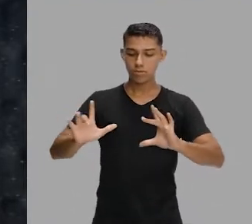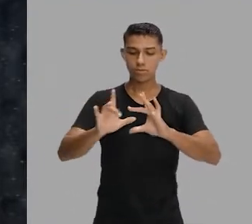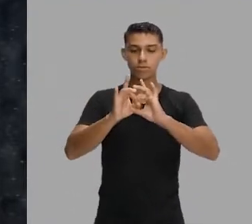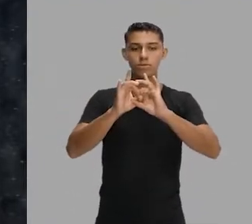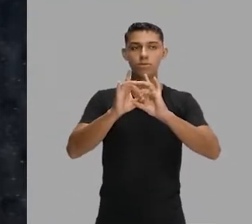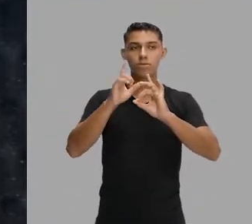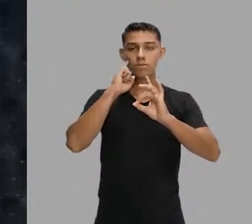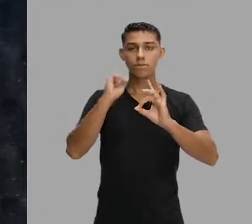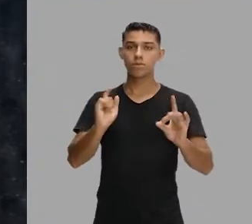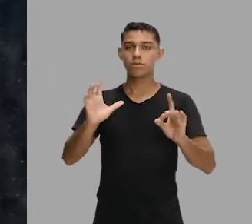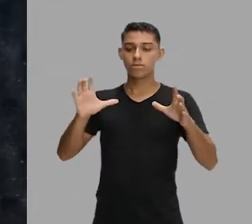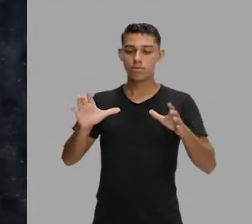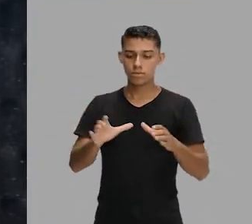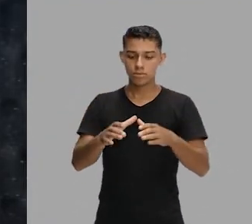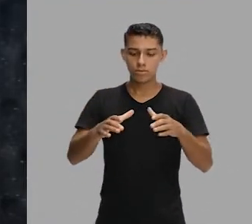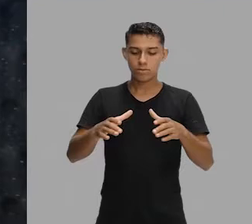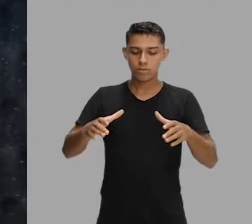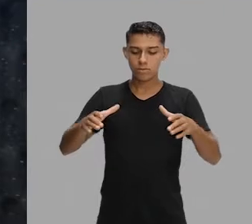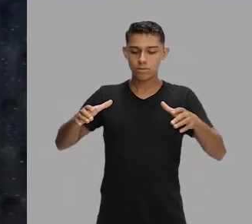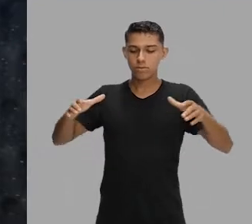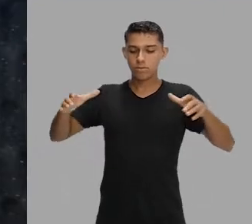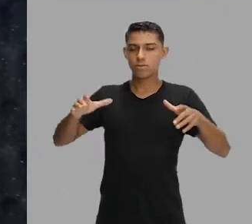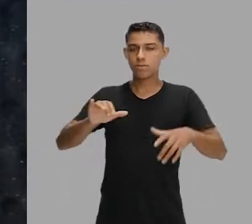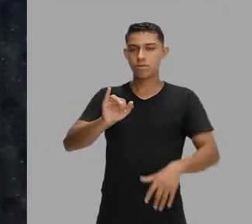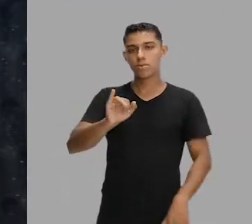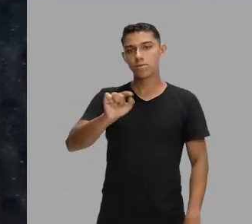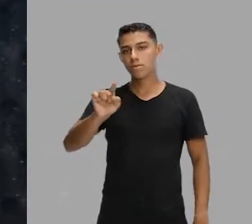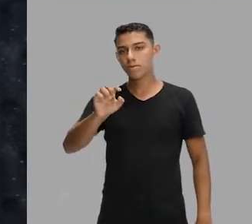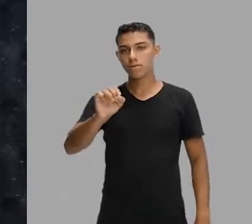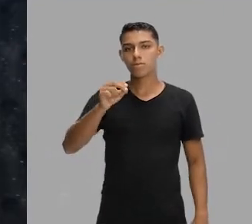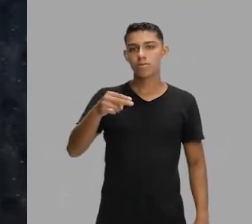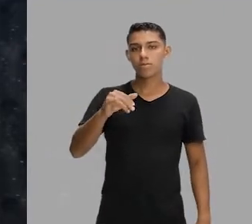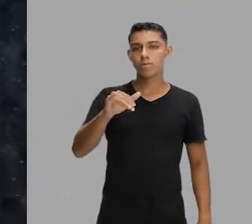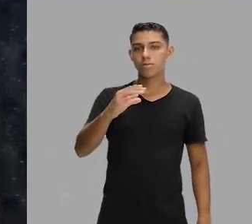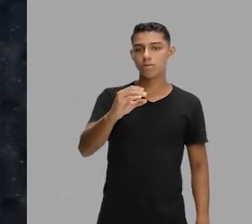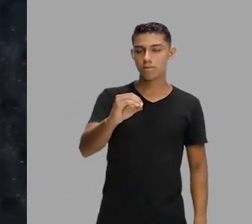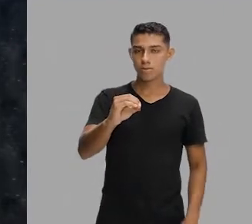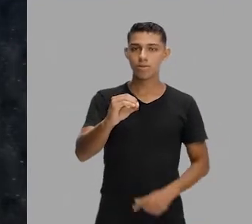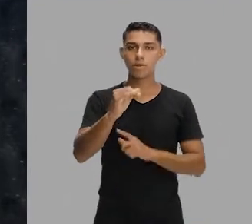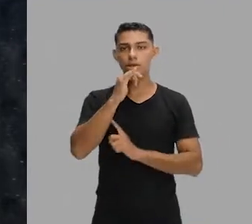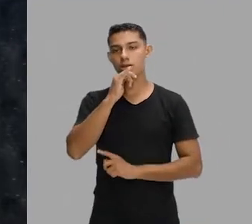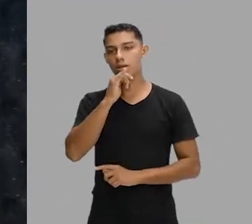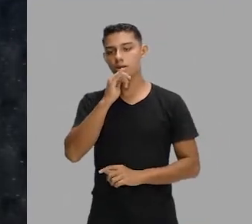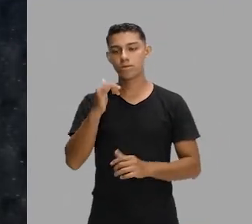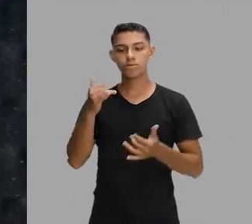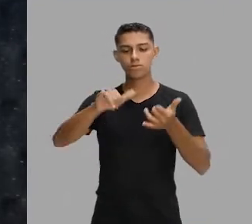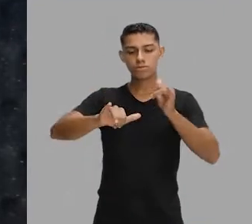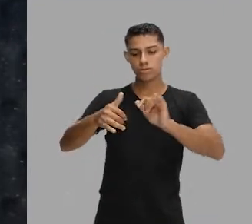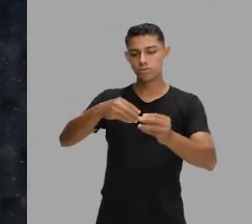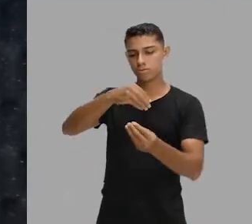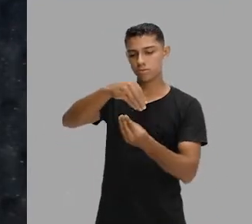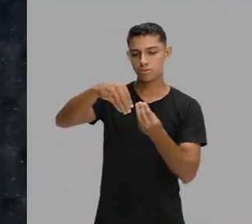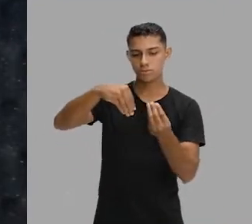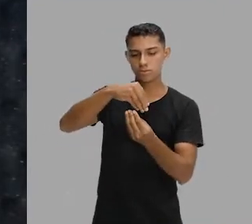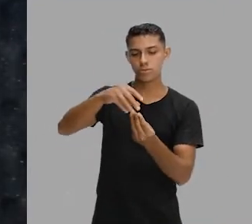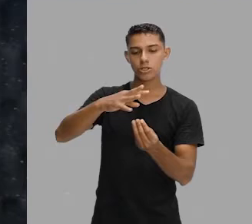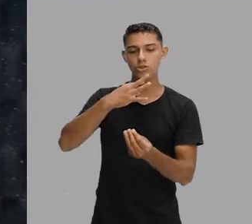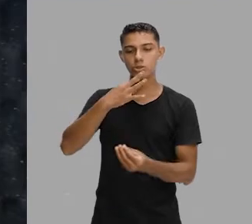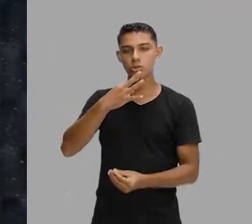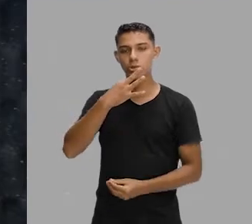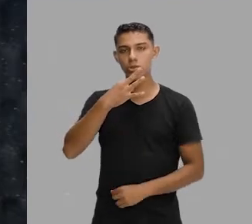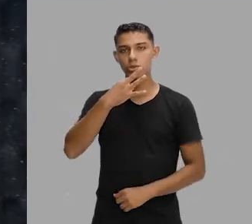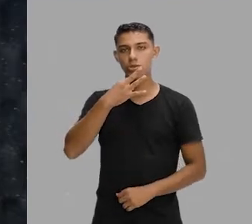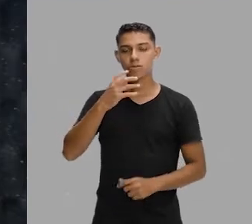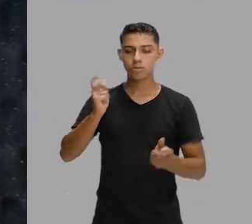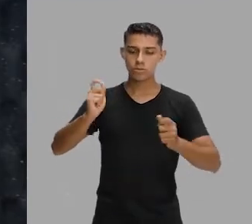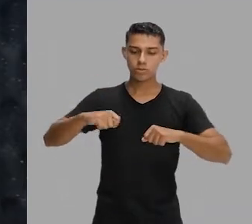um aglomerado iônico. Um exemplo de uma substância conhecida nossa, que estabelece